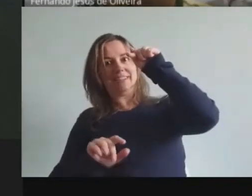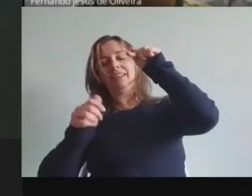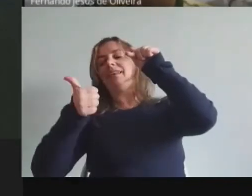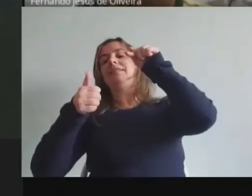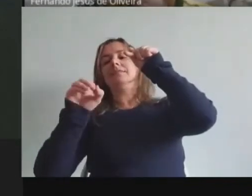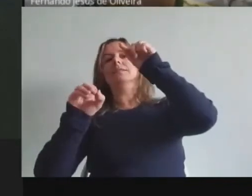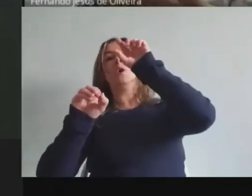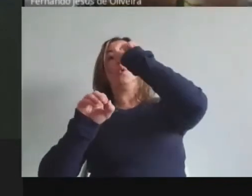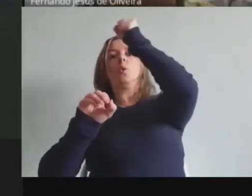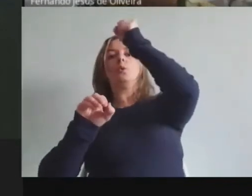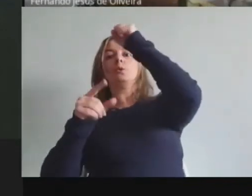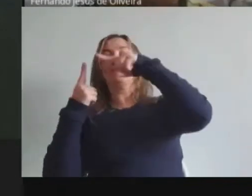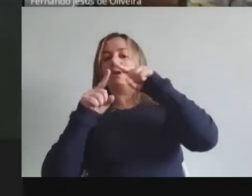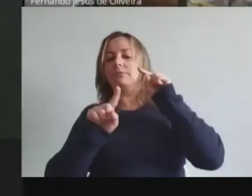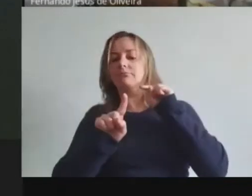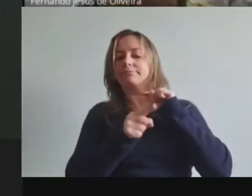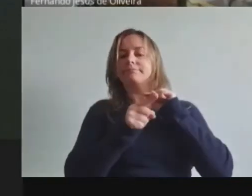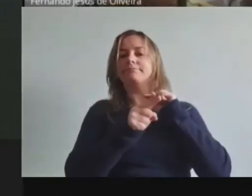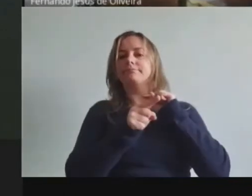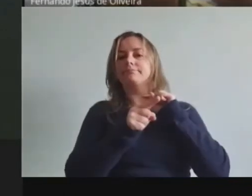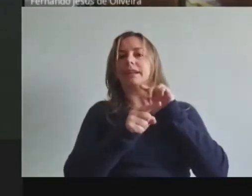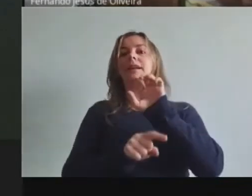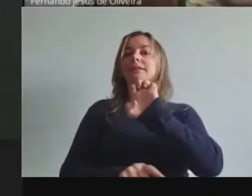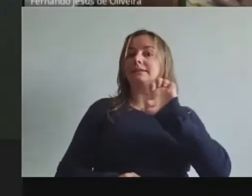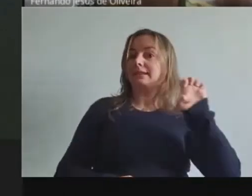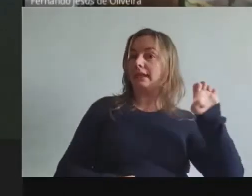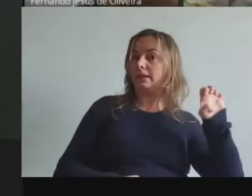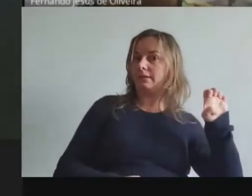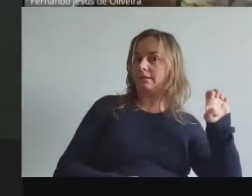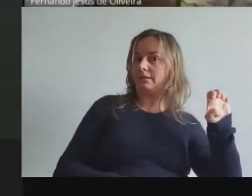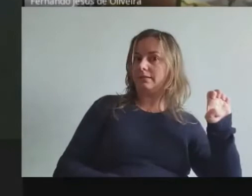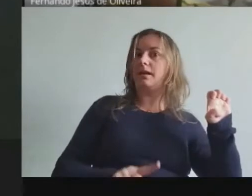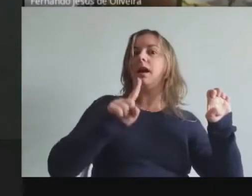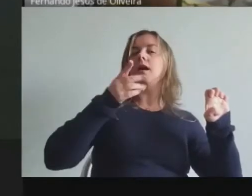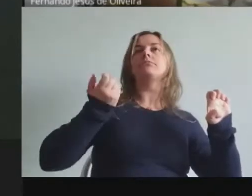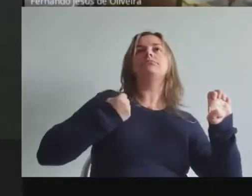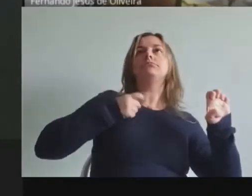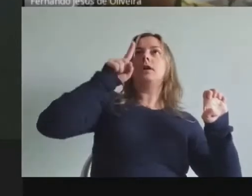Ok? Então, andando para a esquerda, o expoente aumenta.